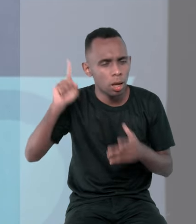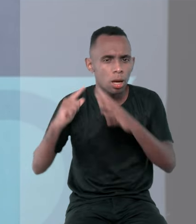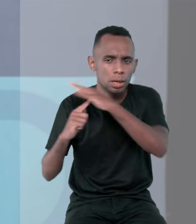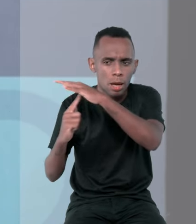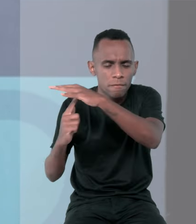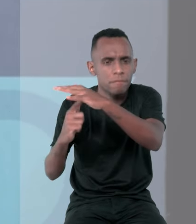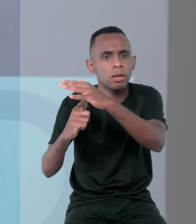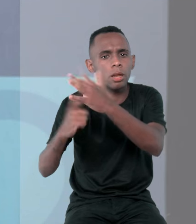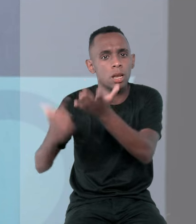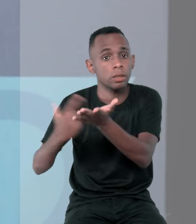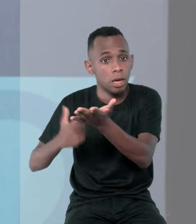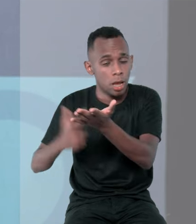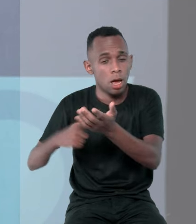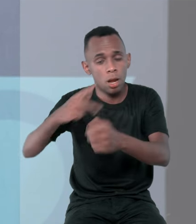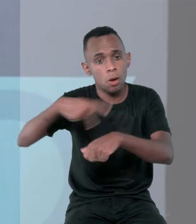em Cuba,